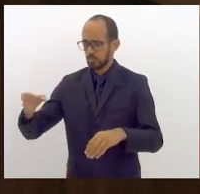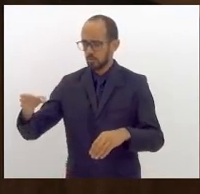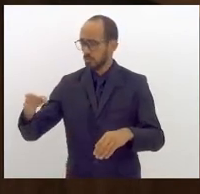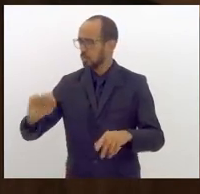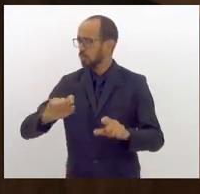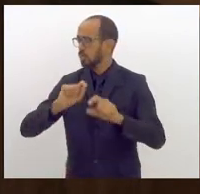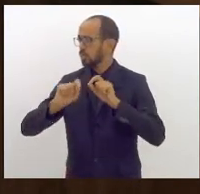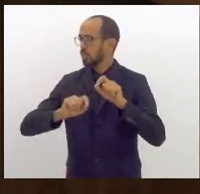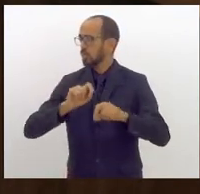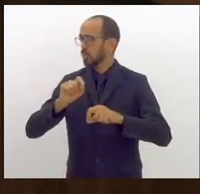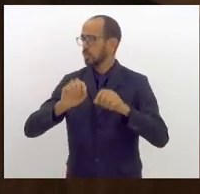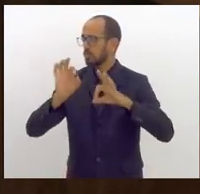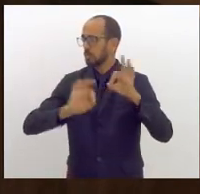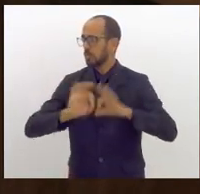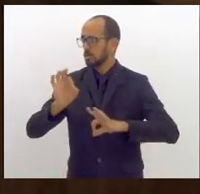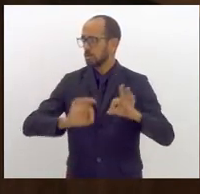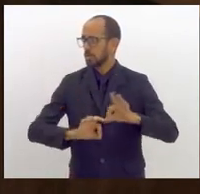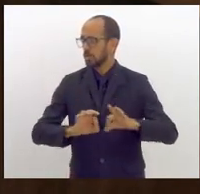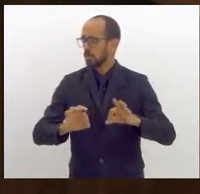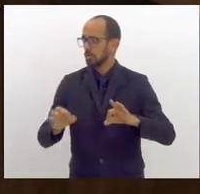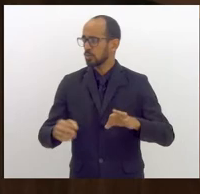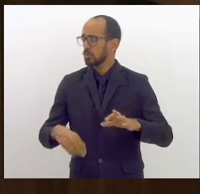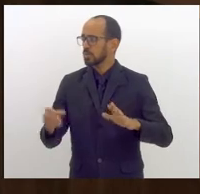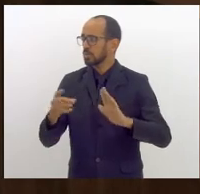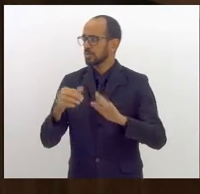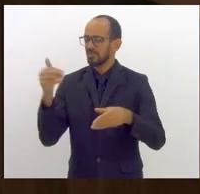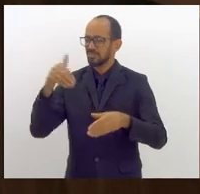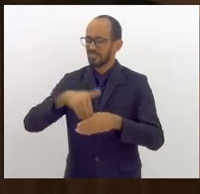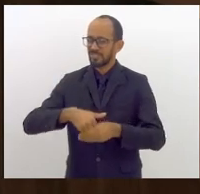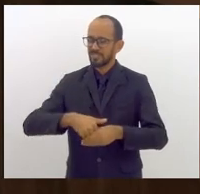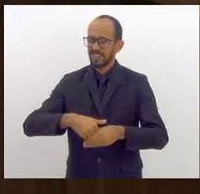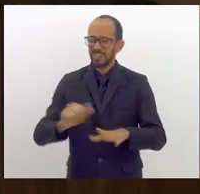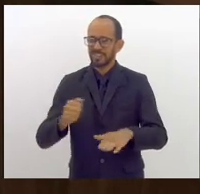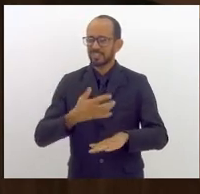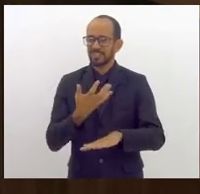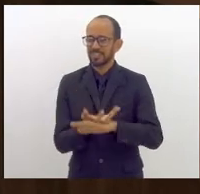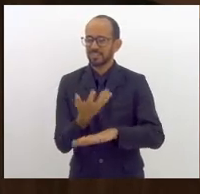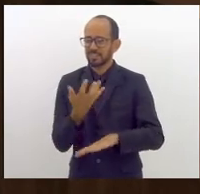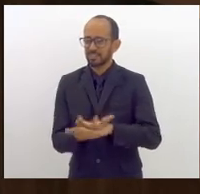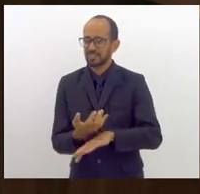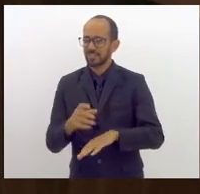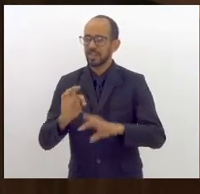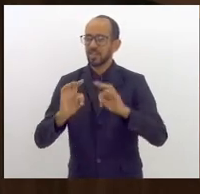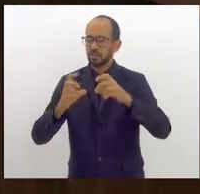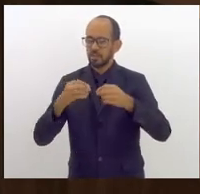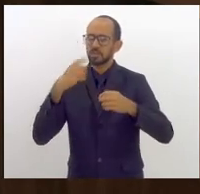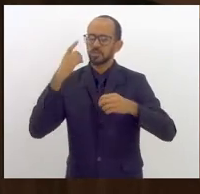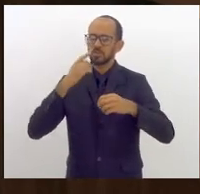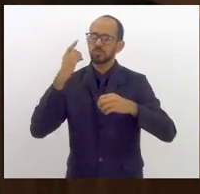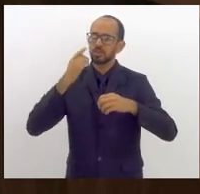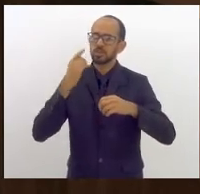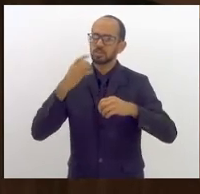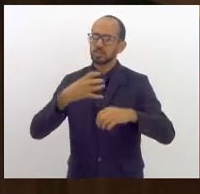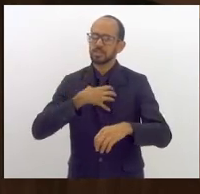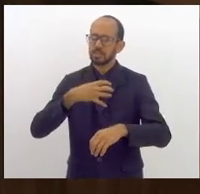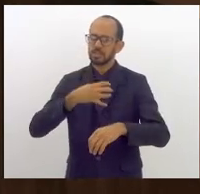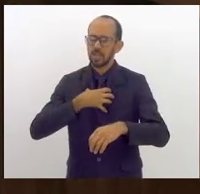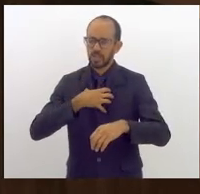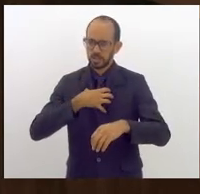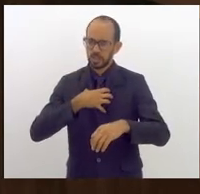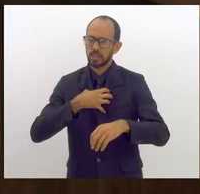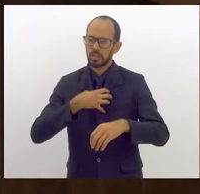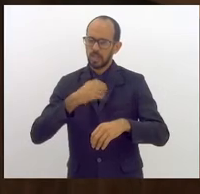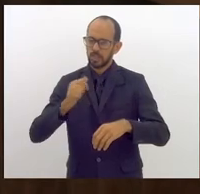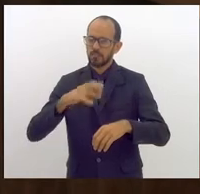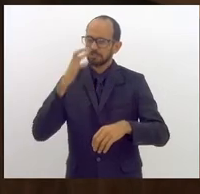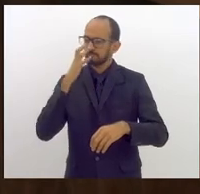tombamento da casa da ciência venha a pauta e já ofereço também aos deputados que sentem sensibilizados